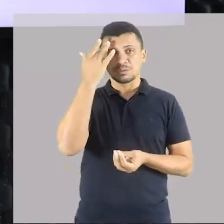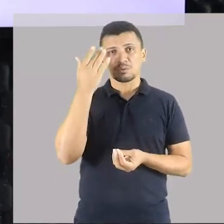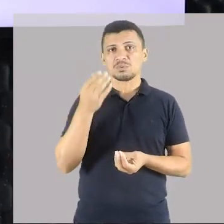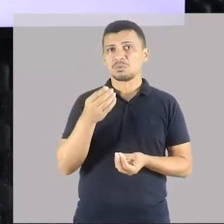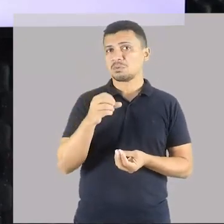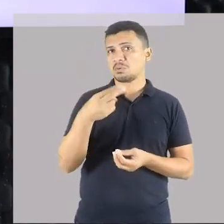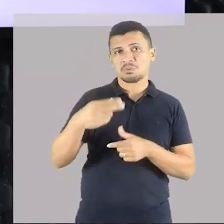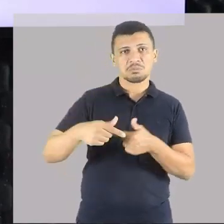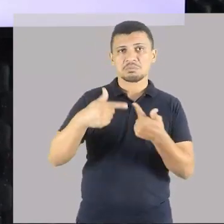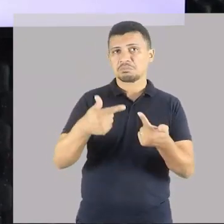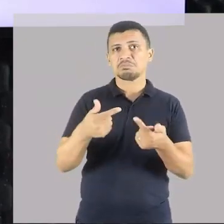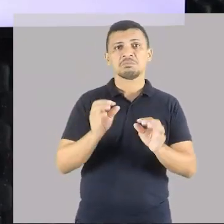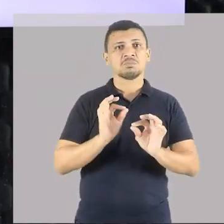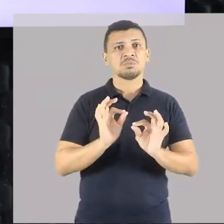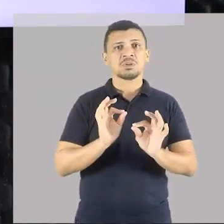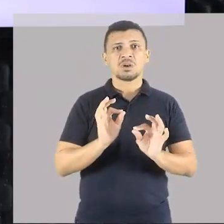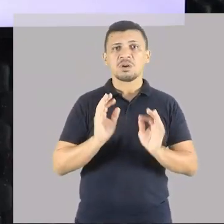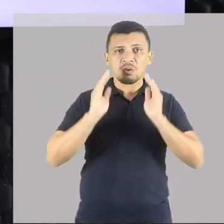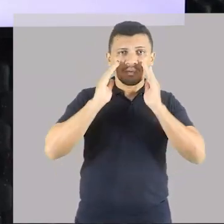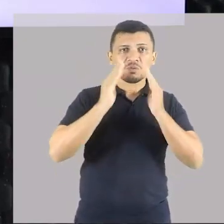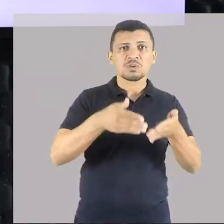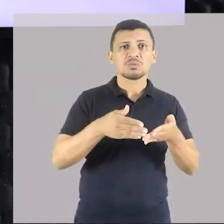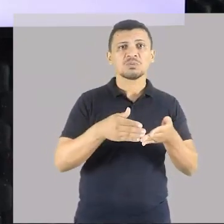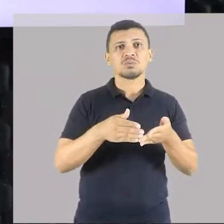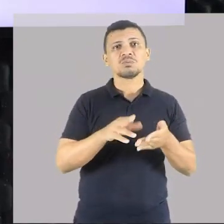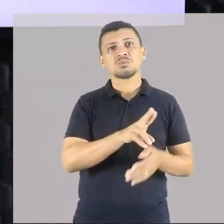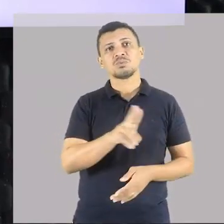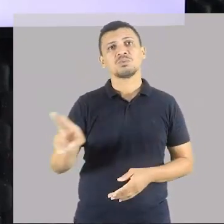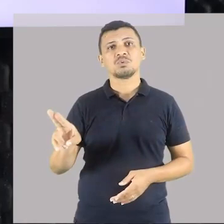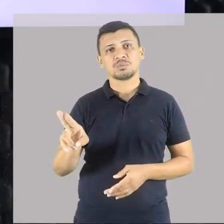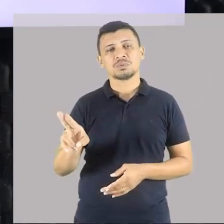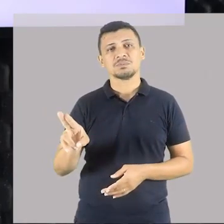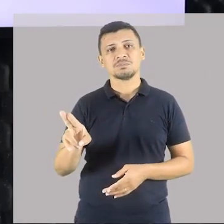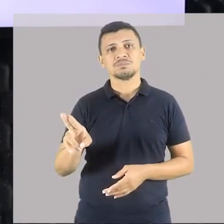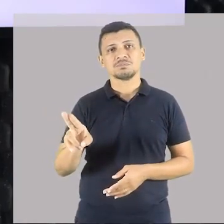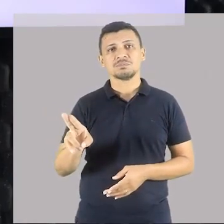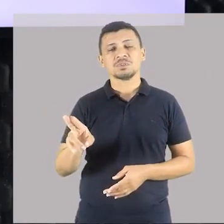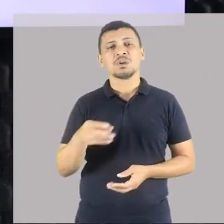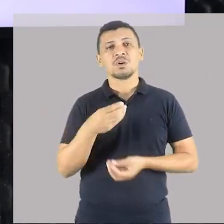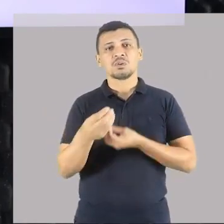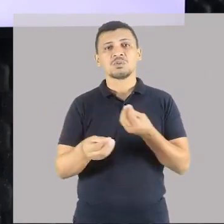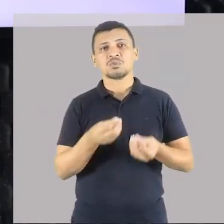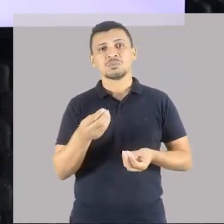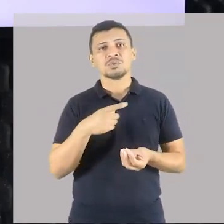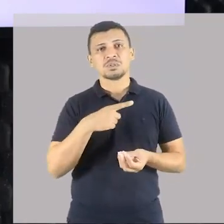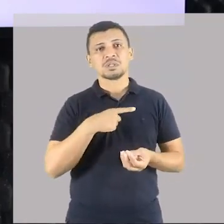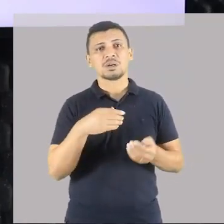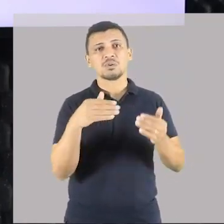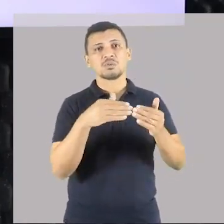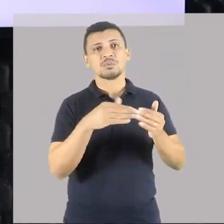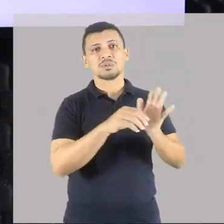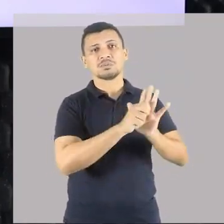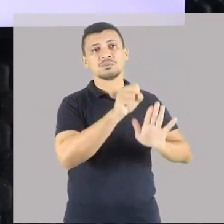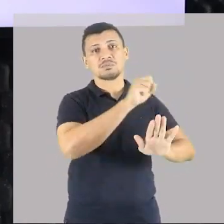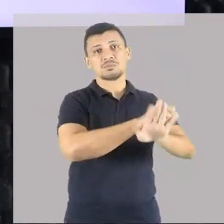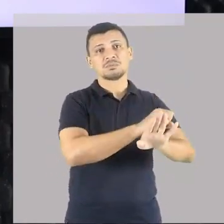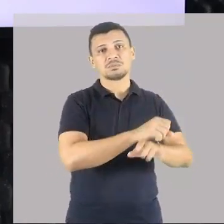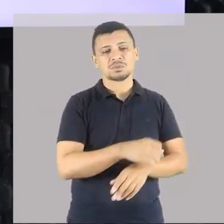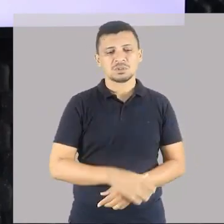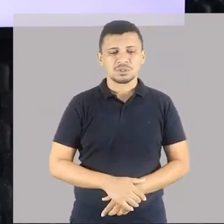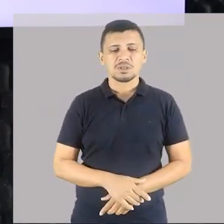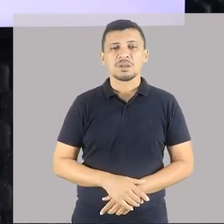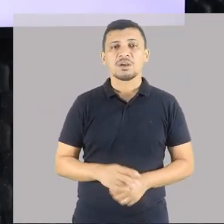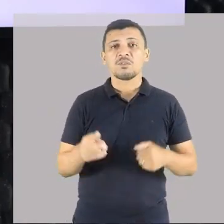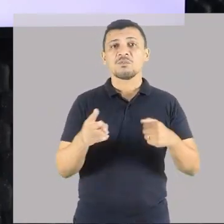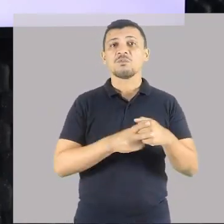nominal, porque está centrado no nome, ou seja, no predicativo, no estado atribuído ao sujeito. Aqui eu tenho um